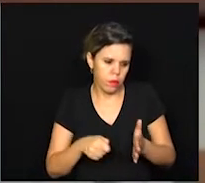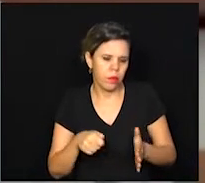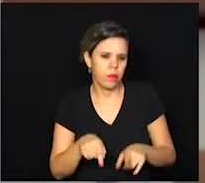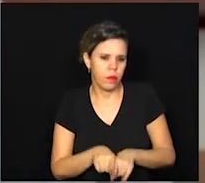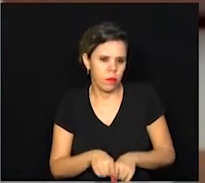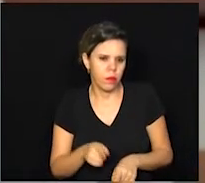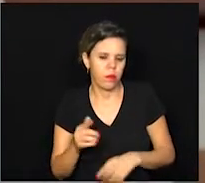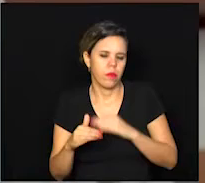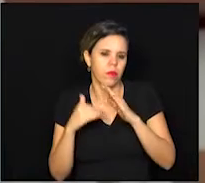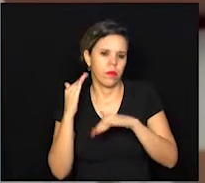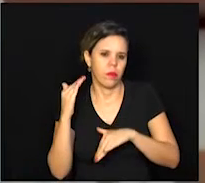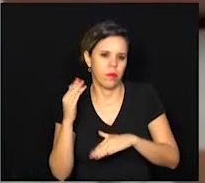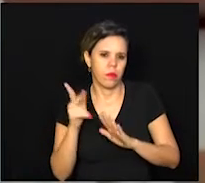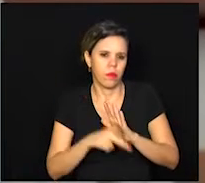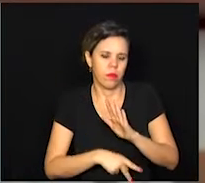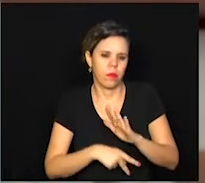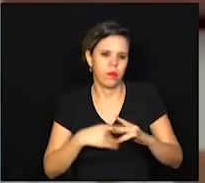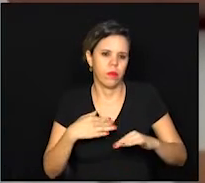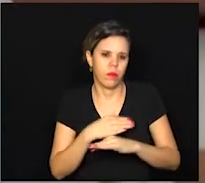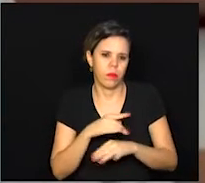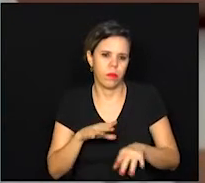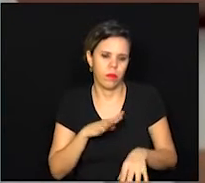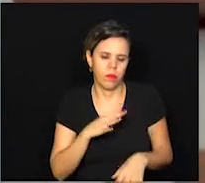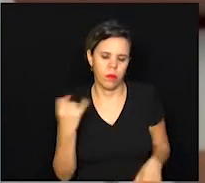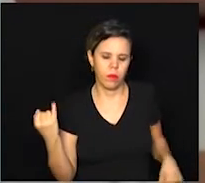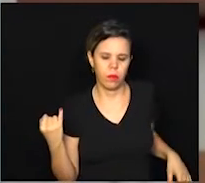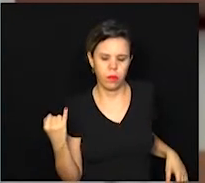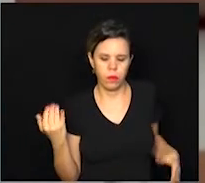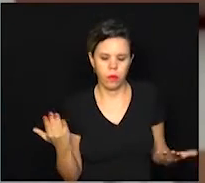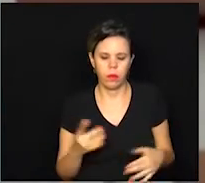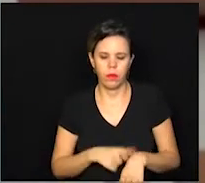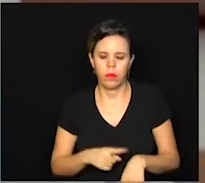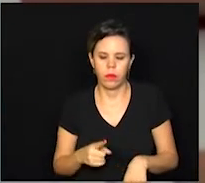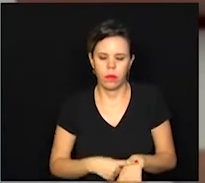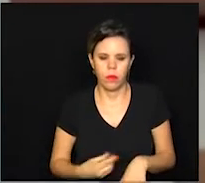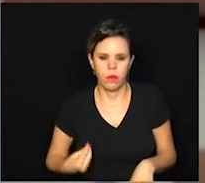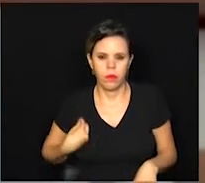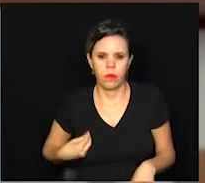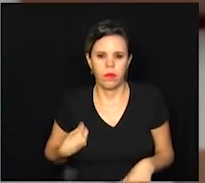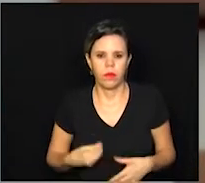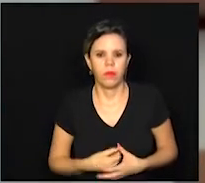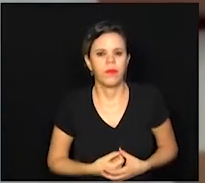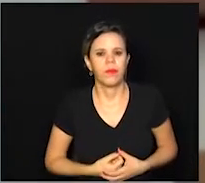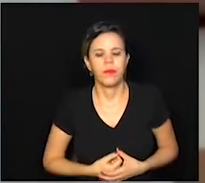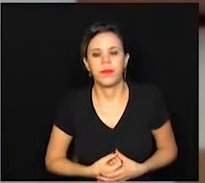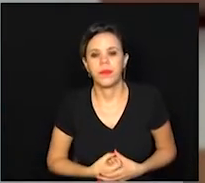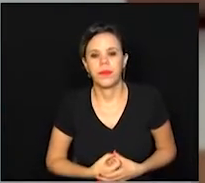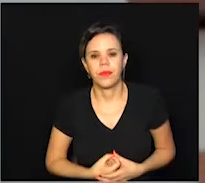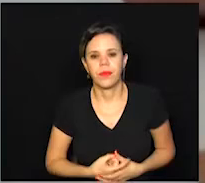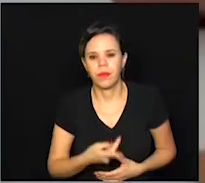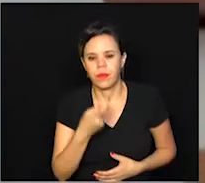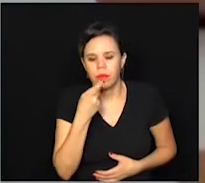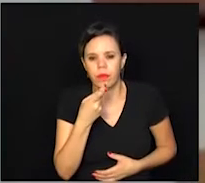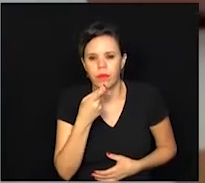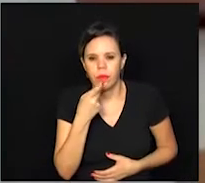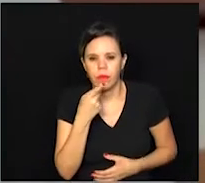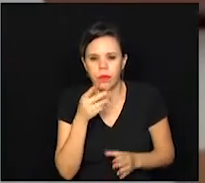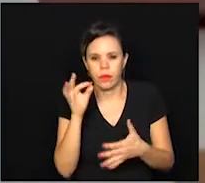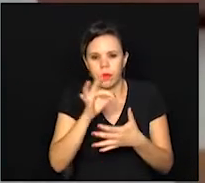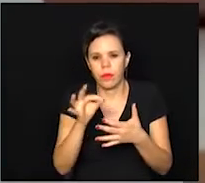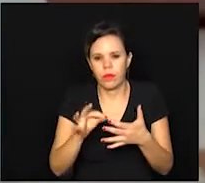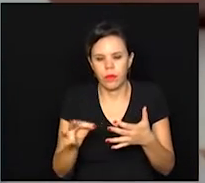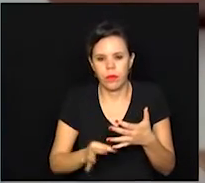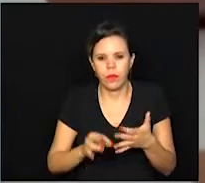nessa construção de um plano municipal que seria muito importante nesse momento que nós estamos vivendo, né? Eu falei um pouco dessa conjuntura, né,